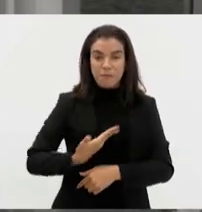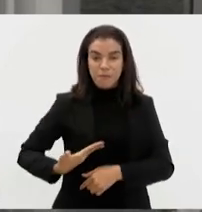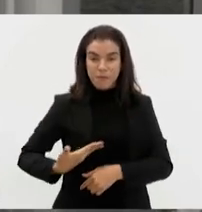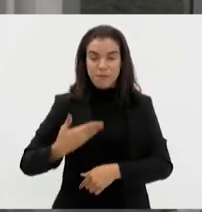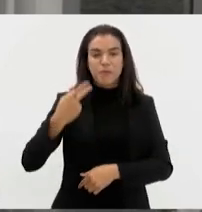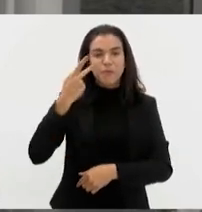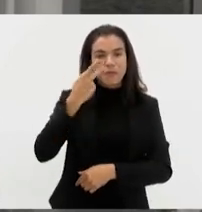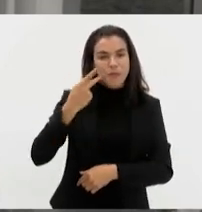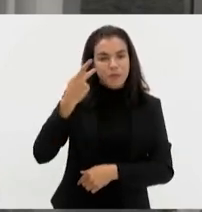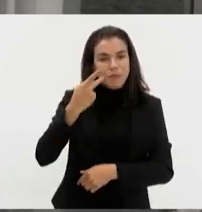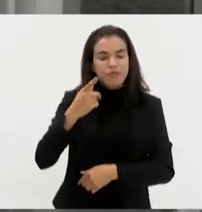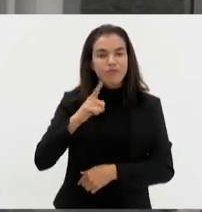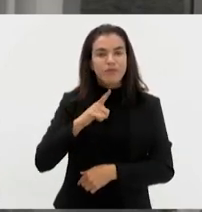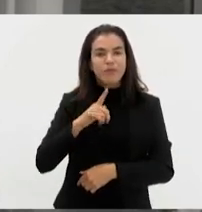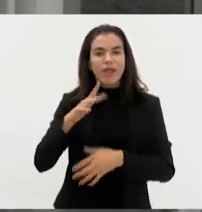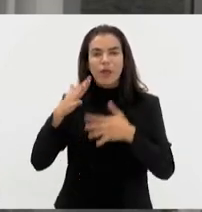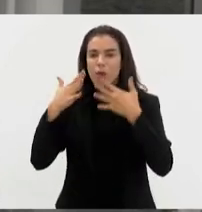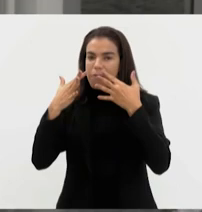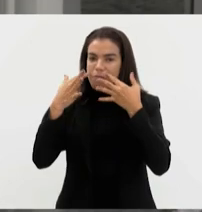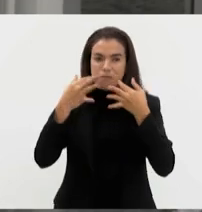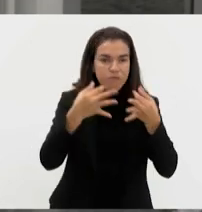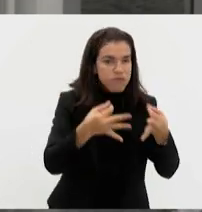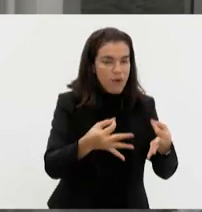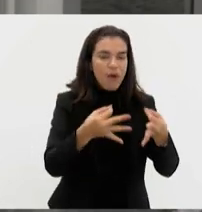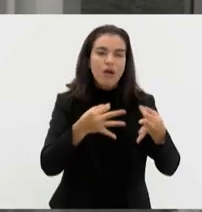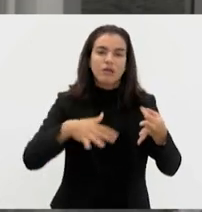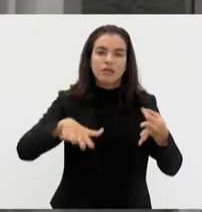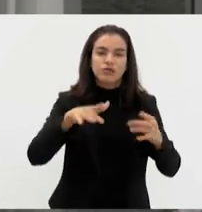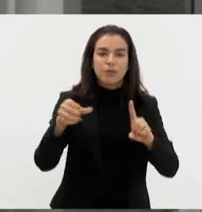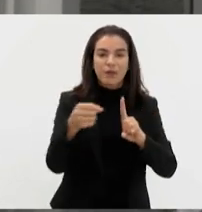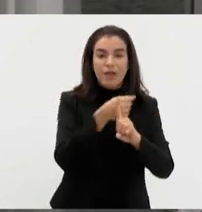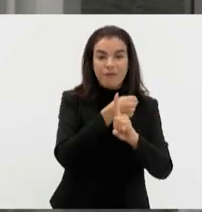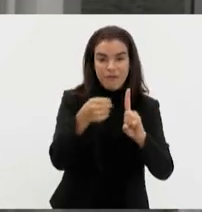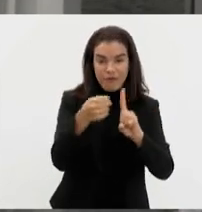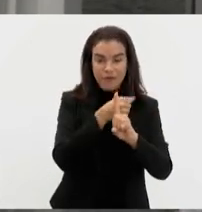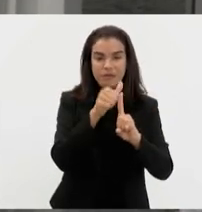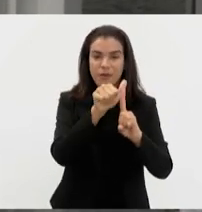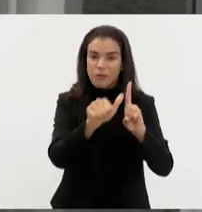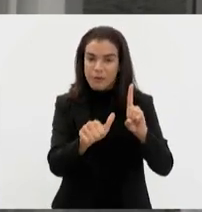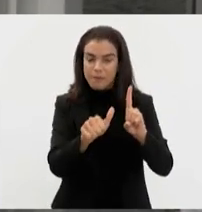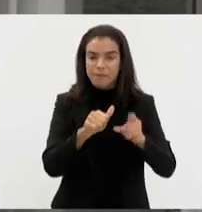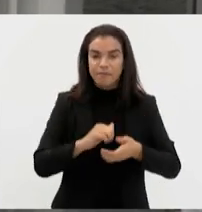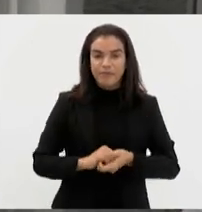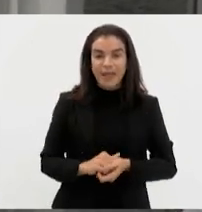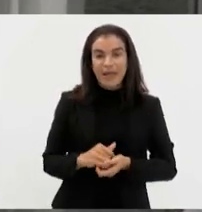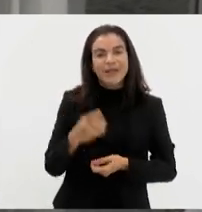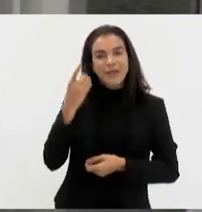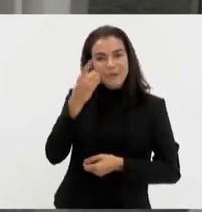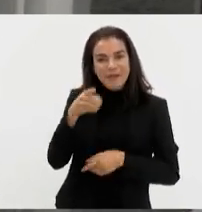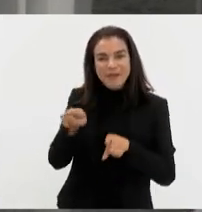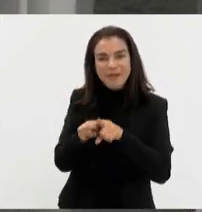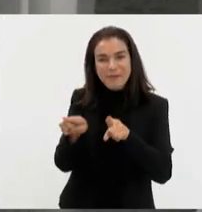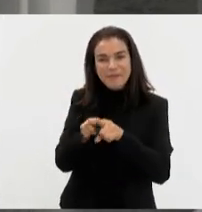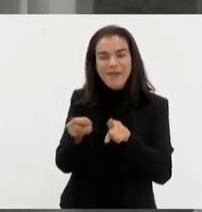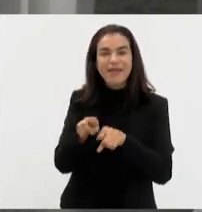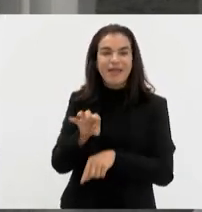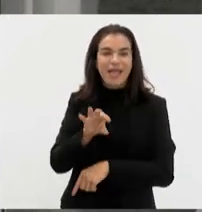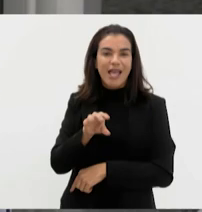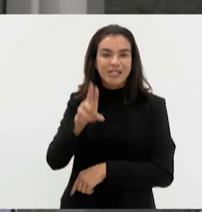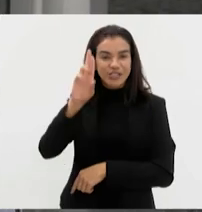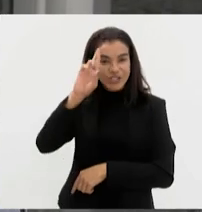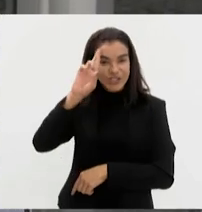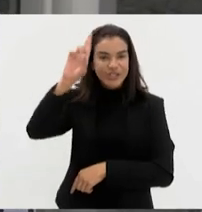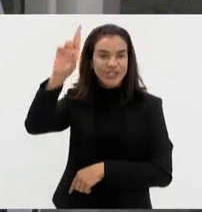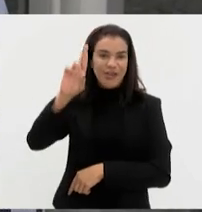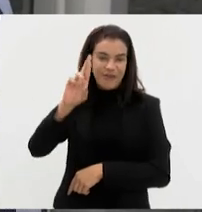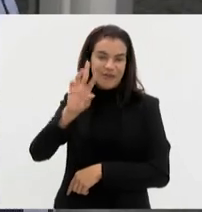possam ter um olhar voltado para a questão da violência contra a mulher. Deputada, a senhora também é chefe da Polícia Civil. A